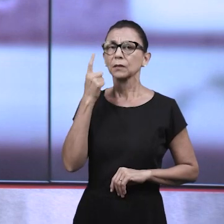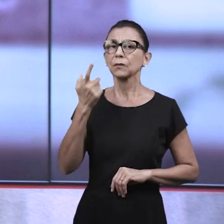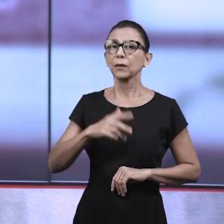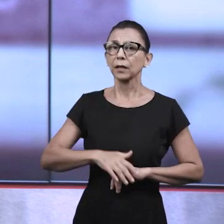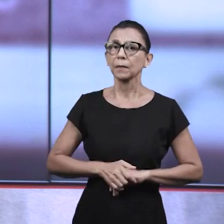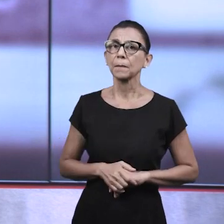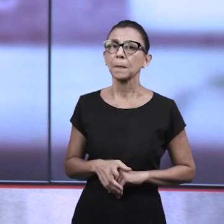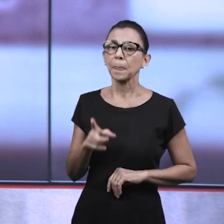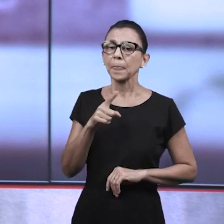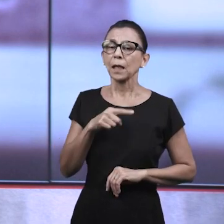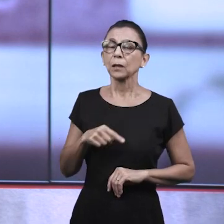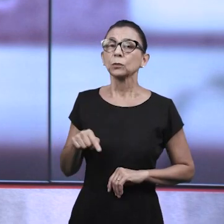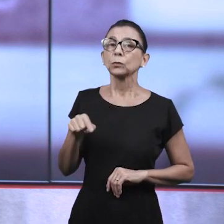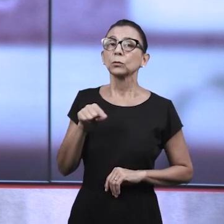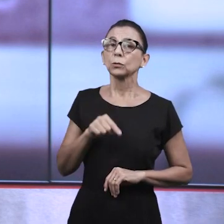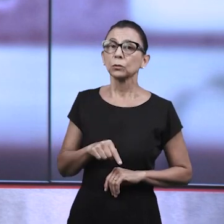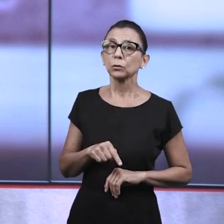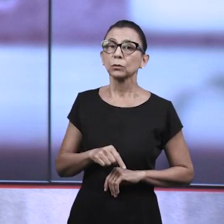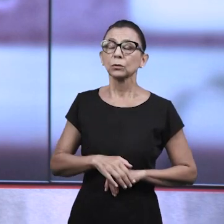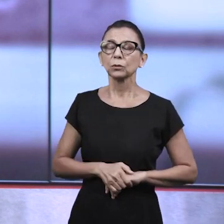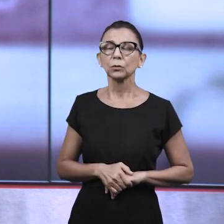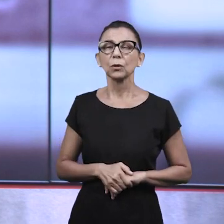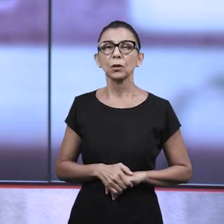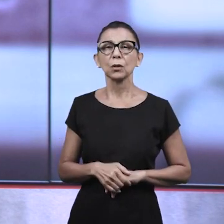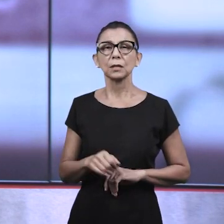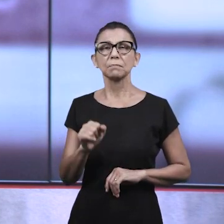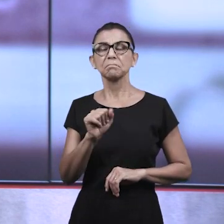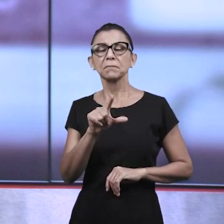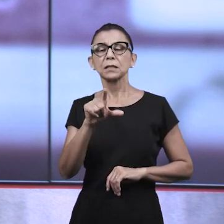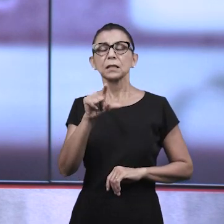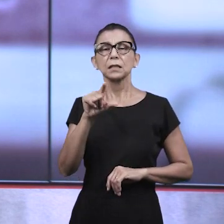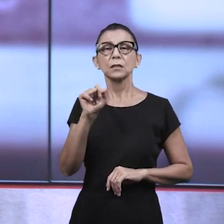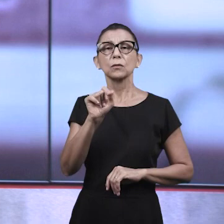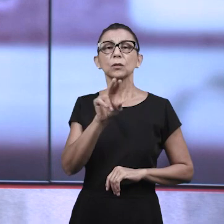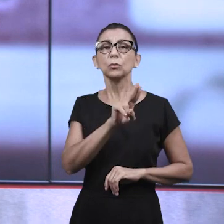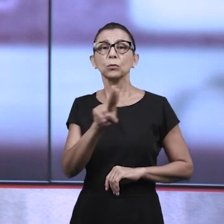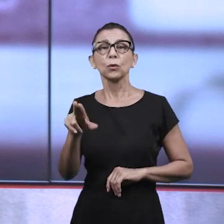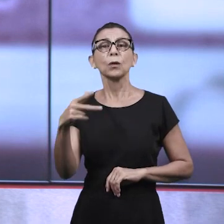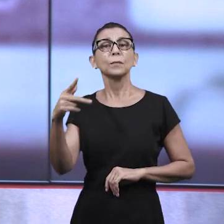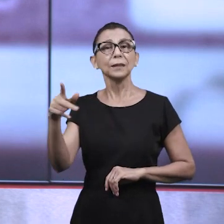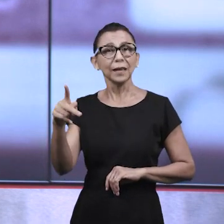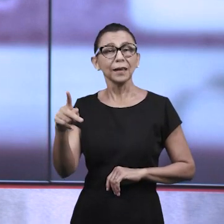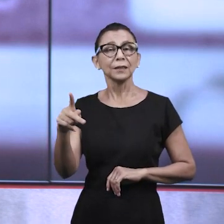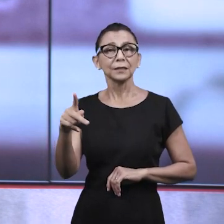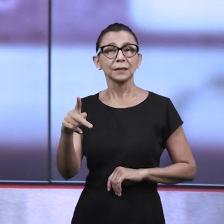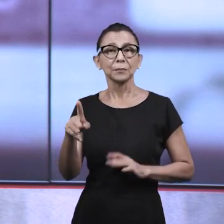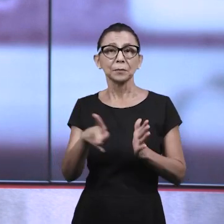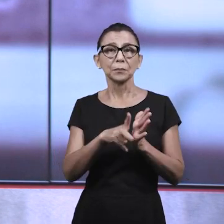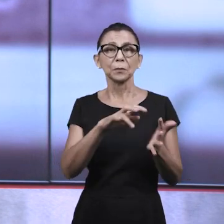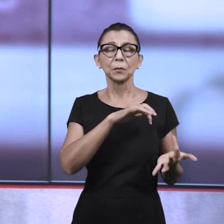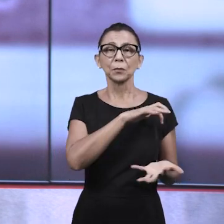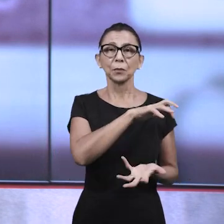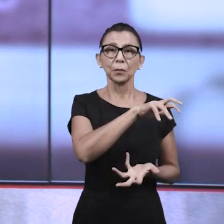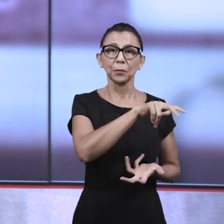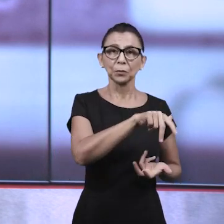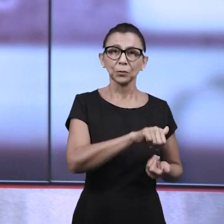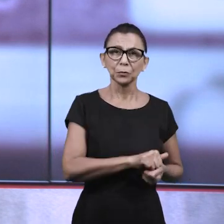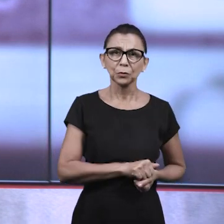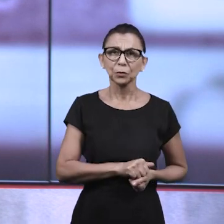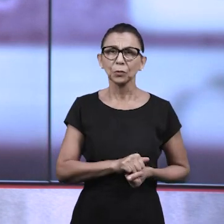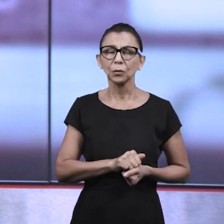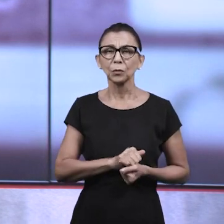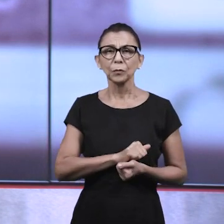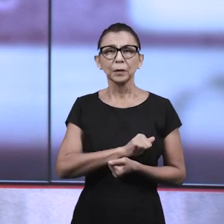próprio nome, chega do mundo exterior à sua consciência, inicialmente pela palavra dos